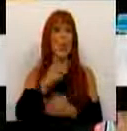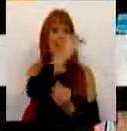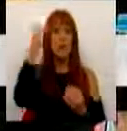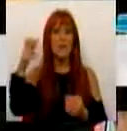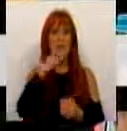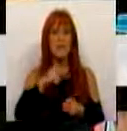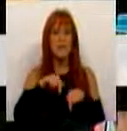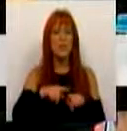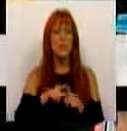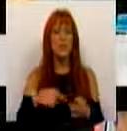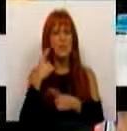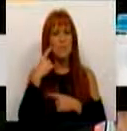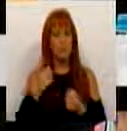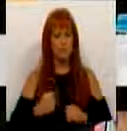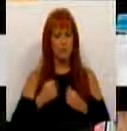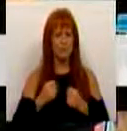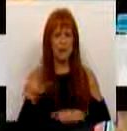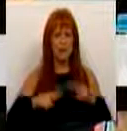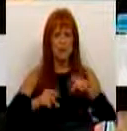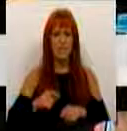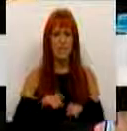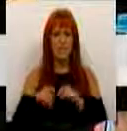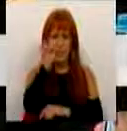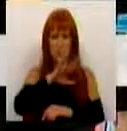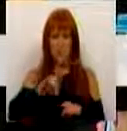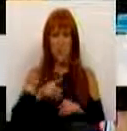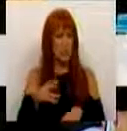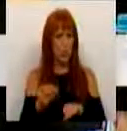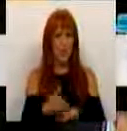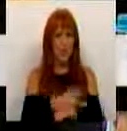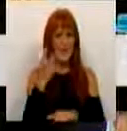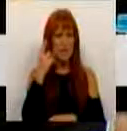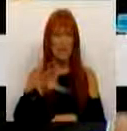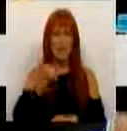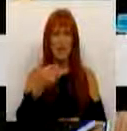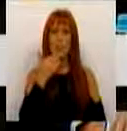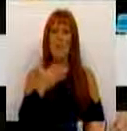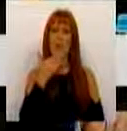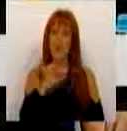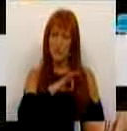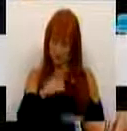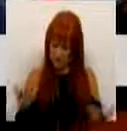que direi, vem mesmo dar um músculo financeiro às políticas de ambiente sem precedentes no nosso país. Obrigado pela tolerância. Muito obrigado, senhor.